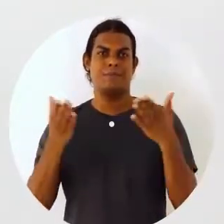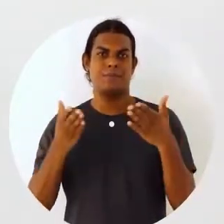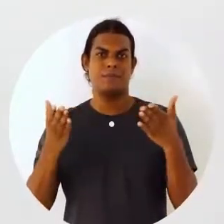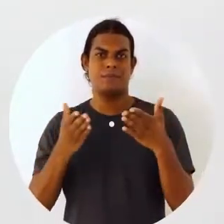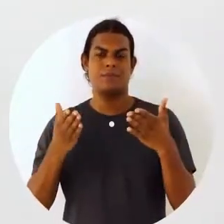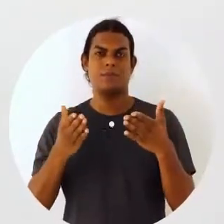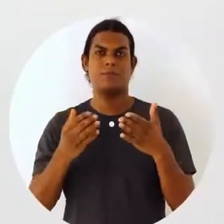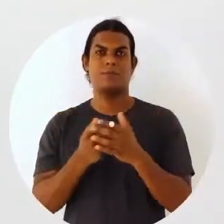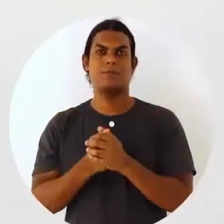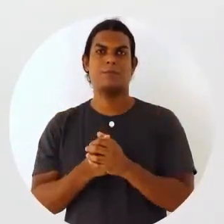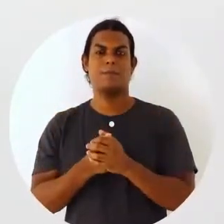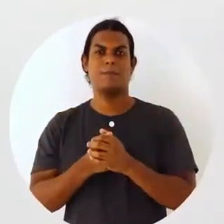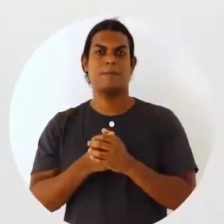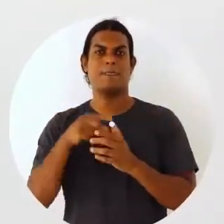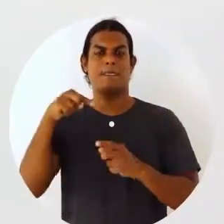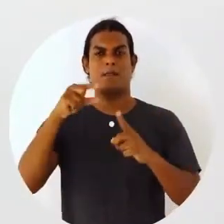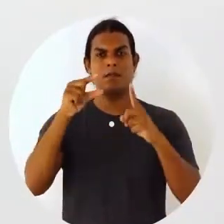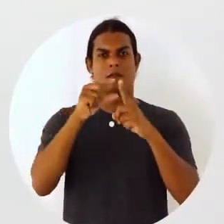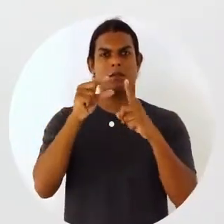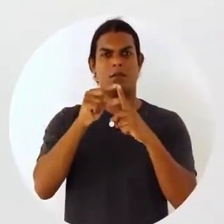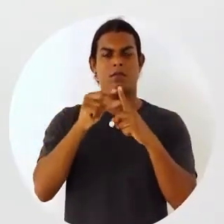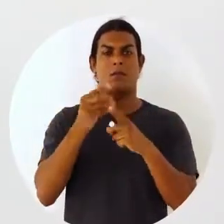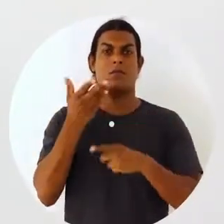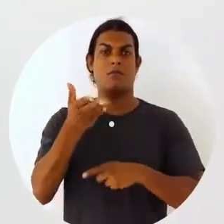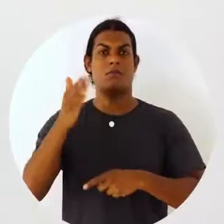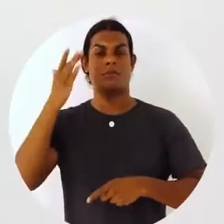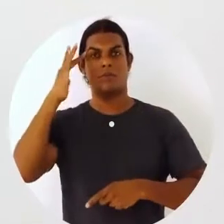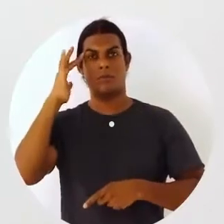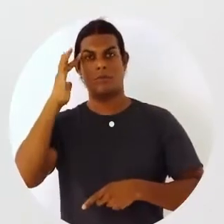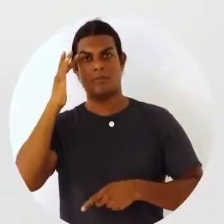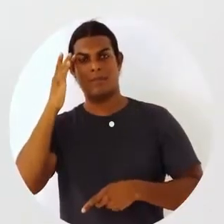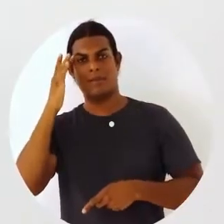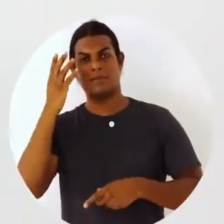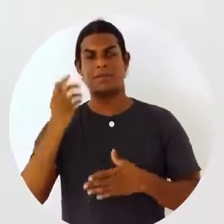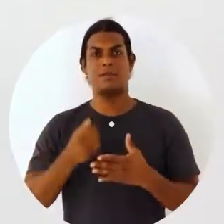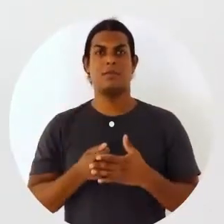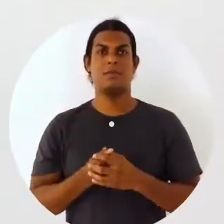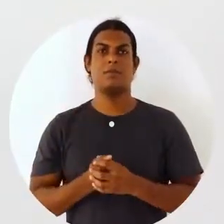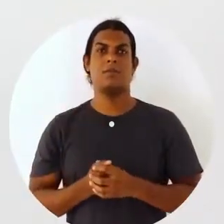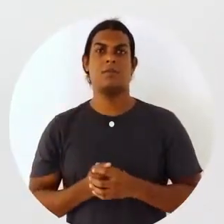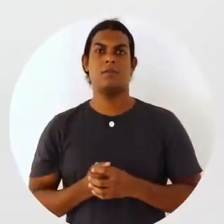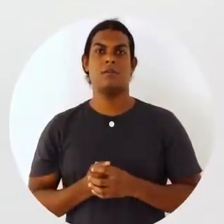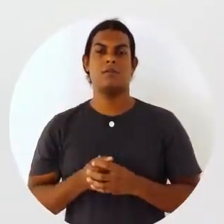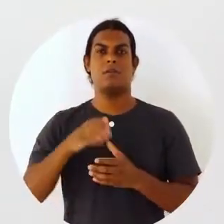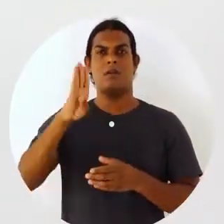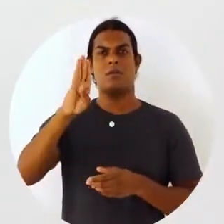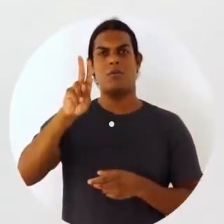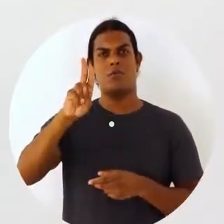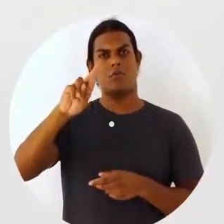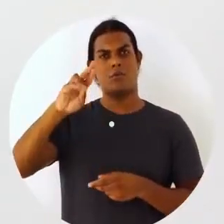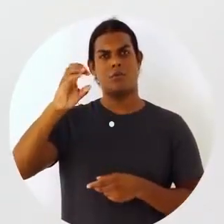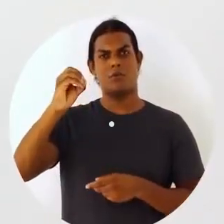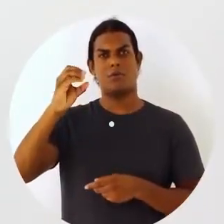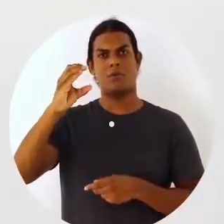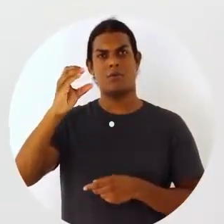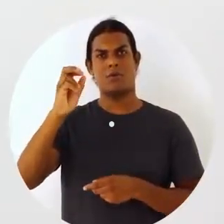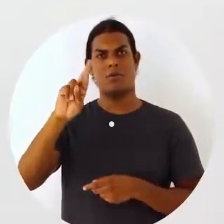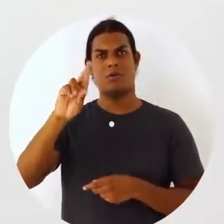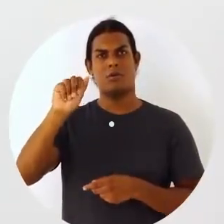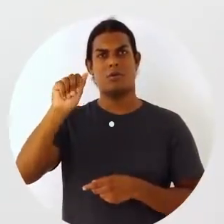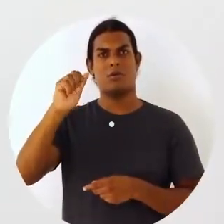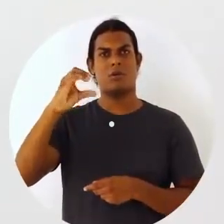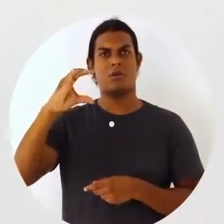falo em burocracia, provavelmente muitos de vocês já torceram o nariz pensando, a burocracia, isso não é uma coisa ruim, a gente